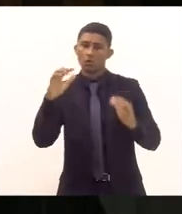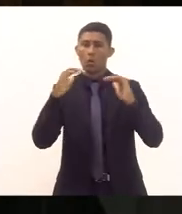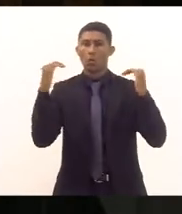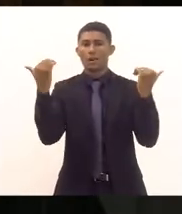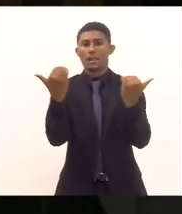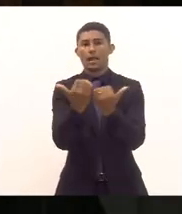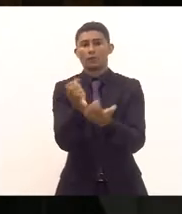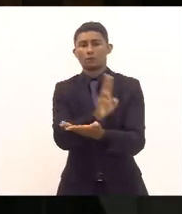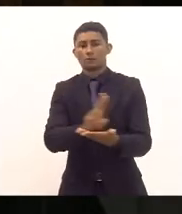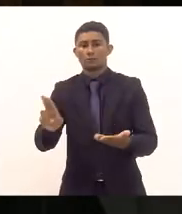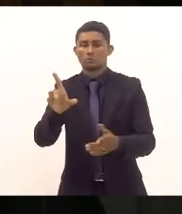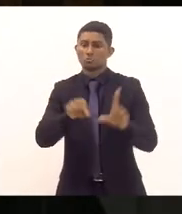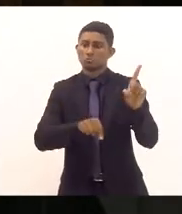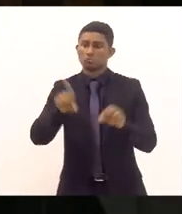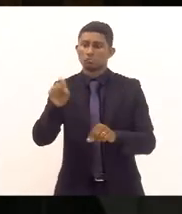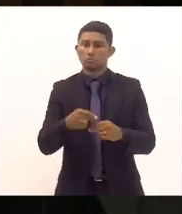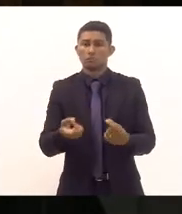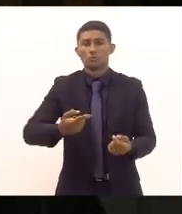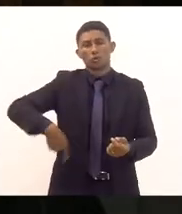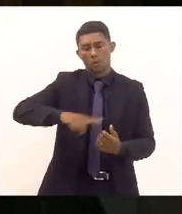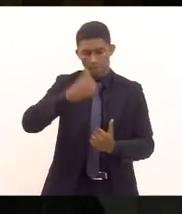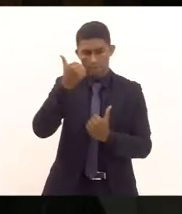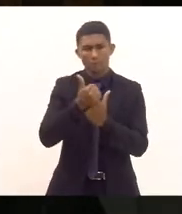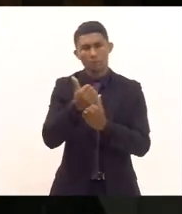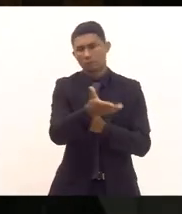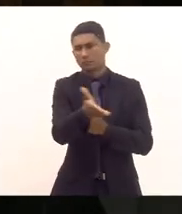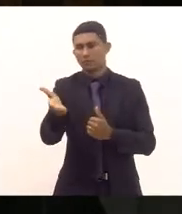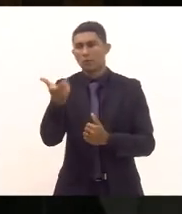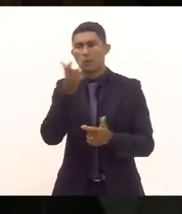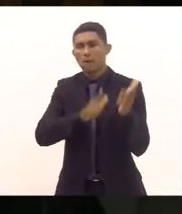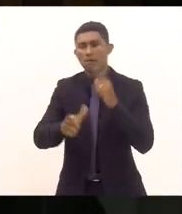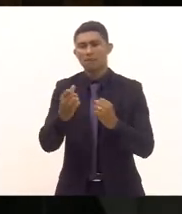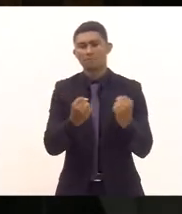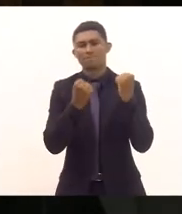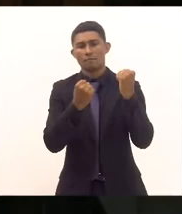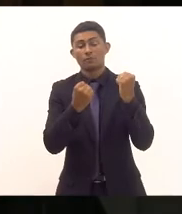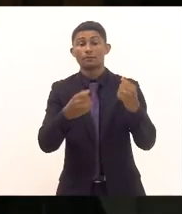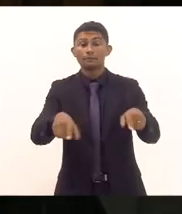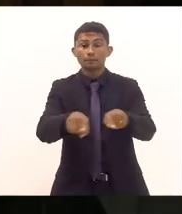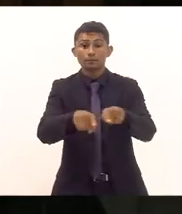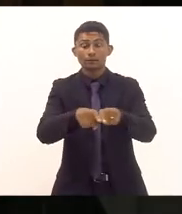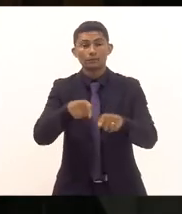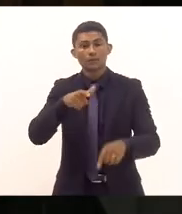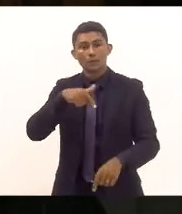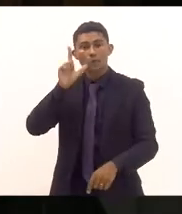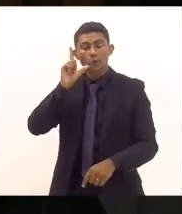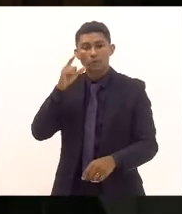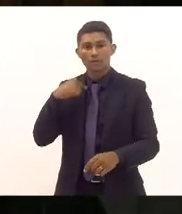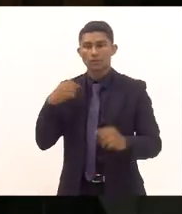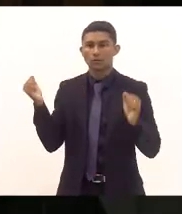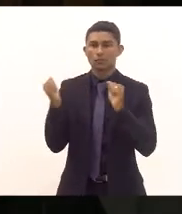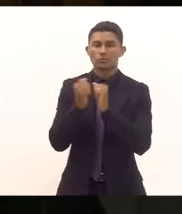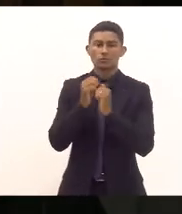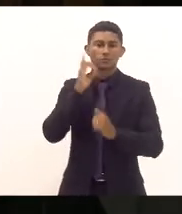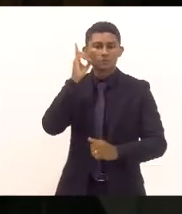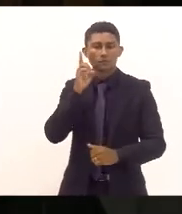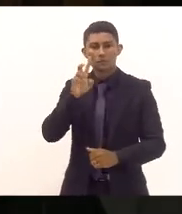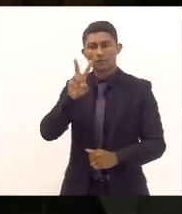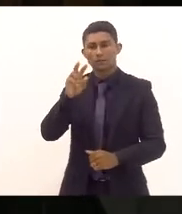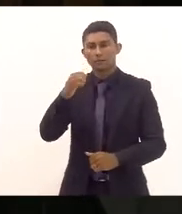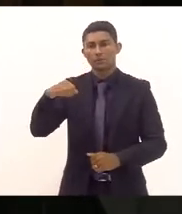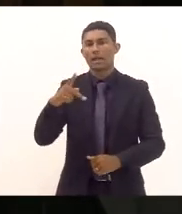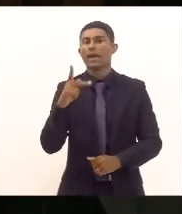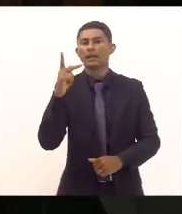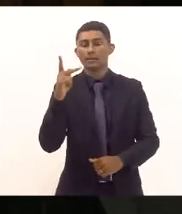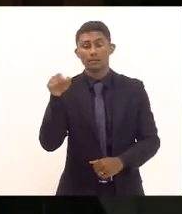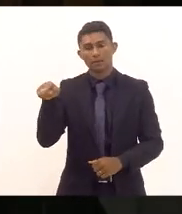e a gente apoiou desde o início para fortalecer Esses são Universitário e no dia de ontem junto com Deputado waldeck Carneiro presidente da